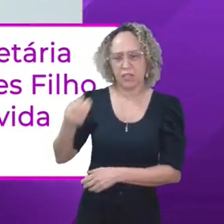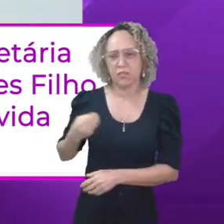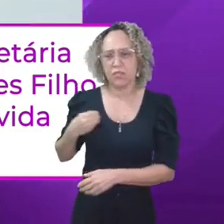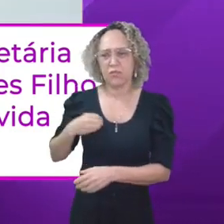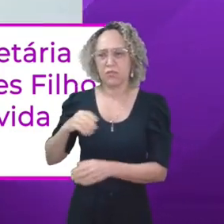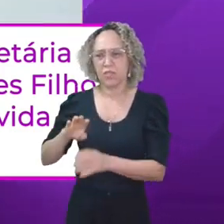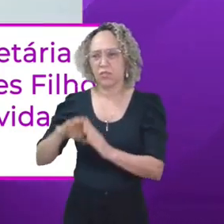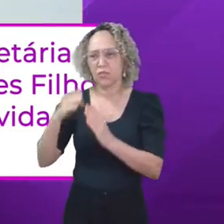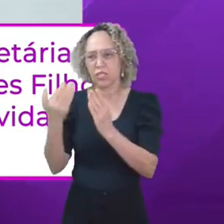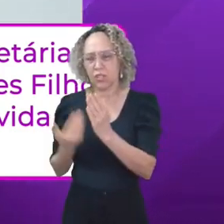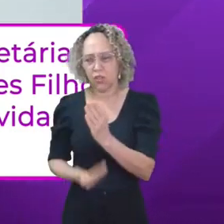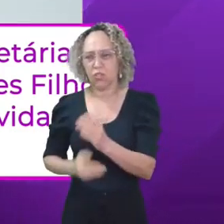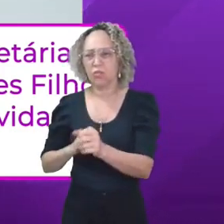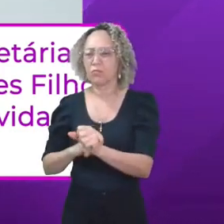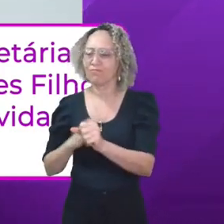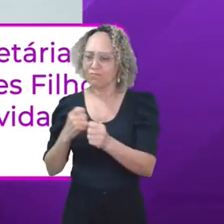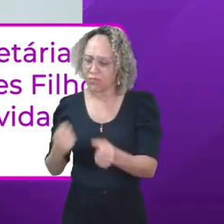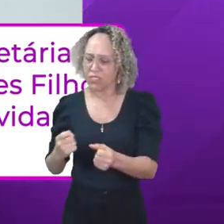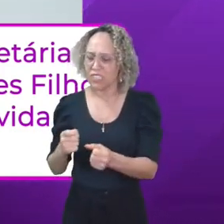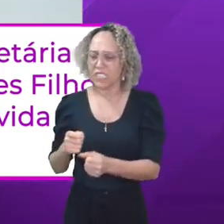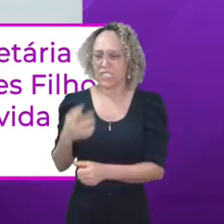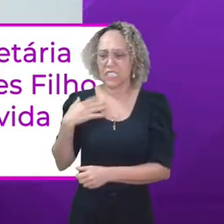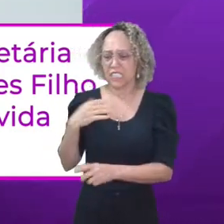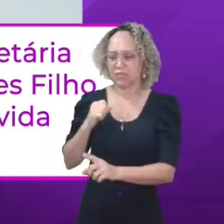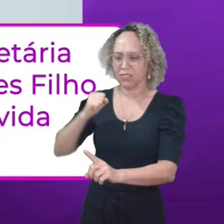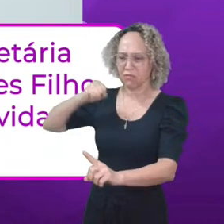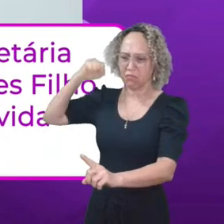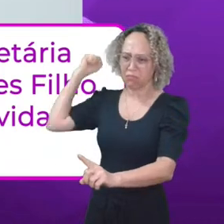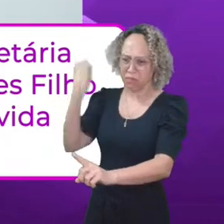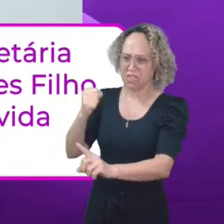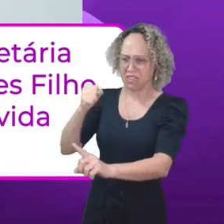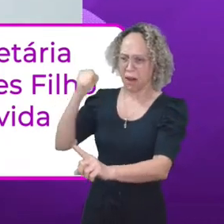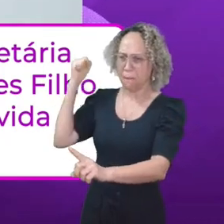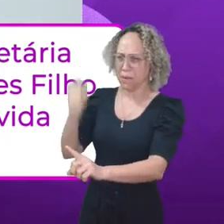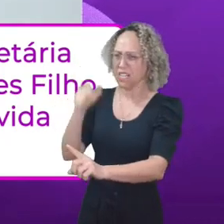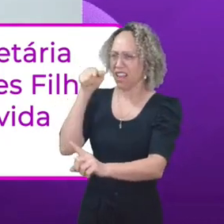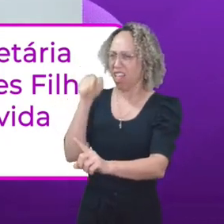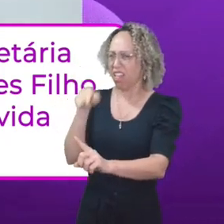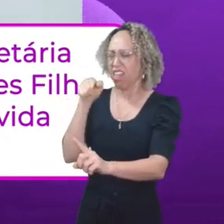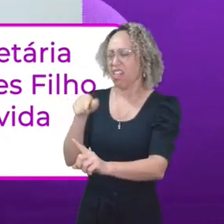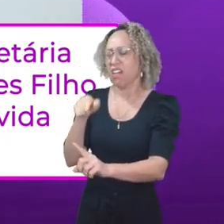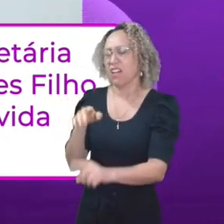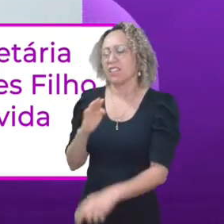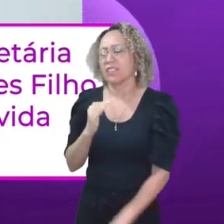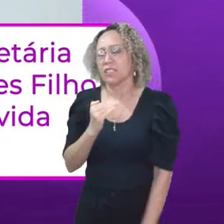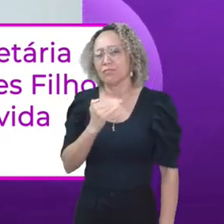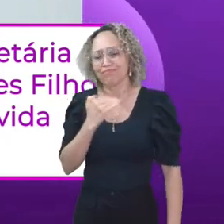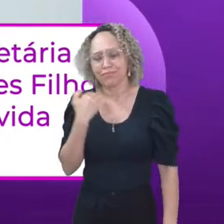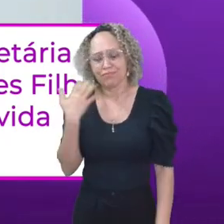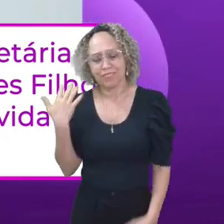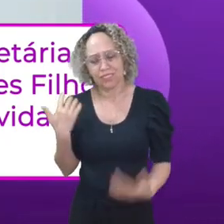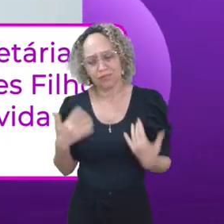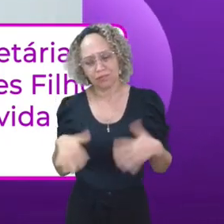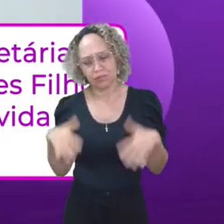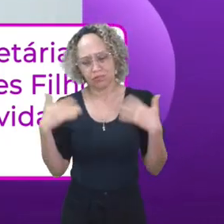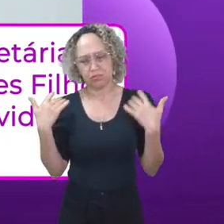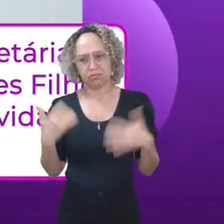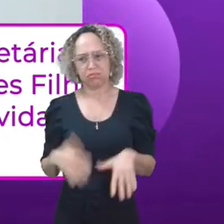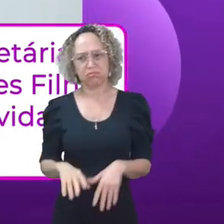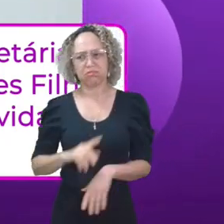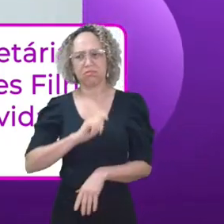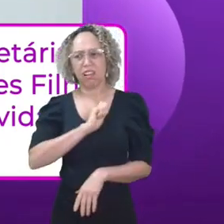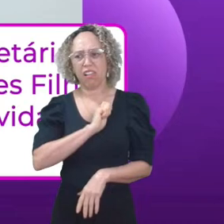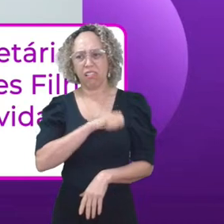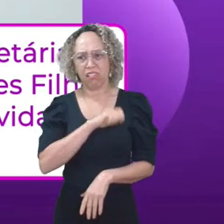forma tão cruel. Mas quantas outras mulheres, quantas outras negras, elas têm sofrido isso dentro das